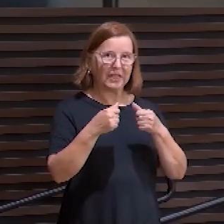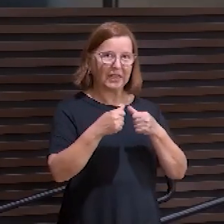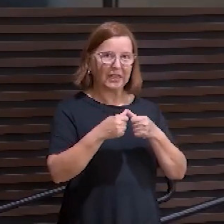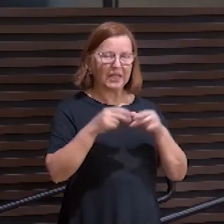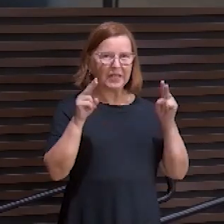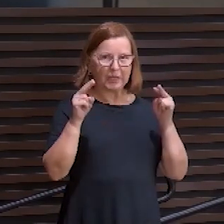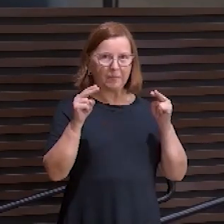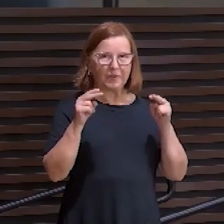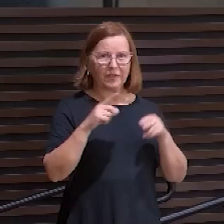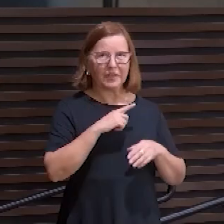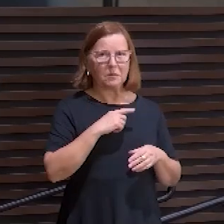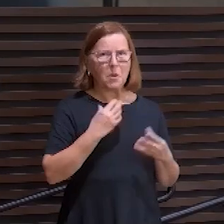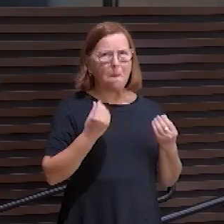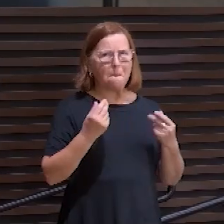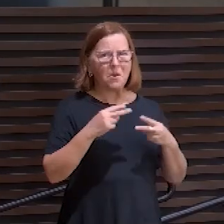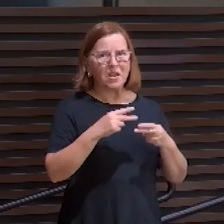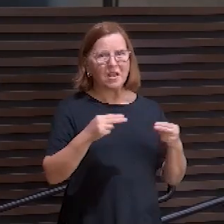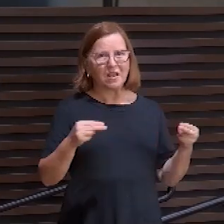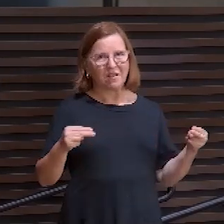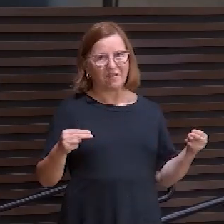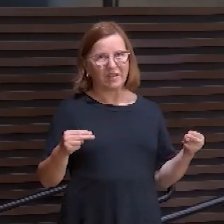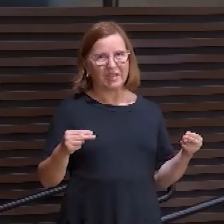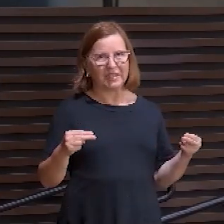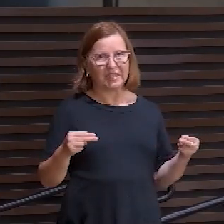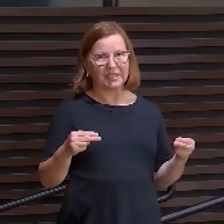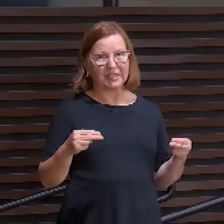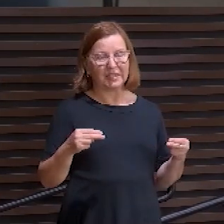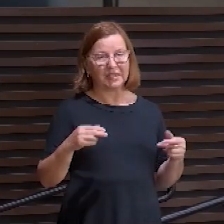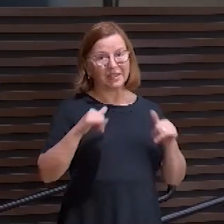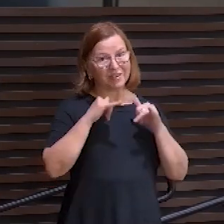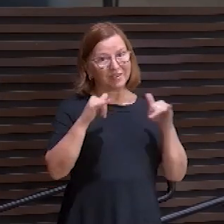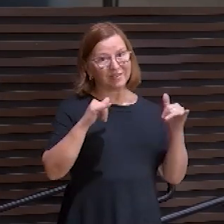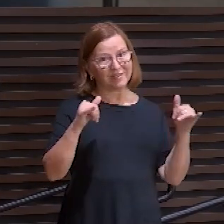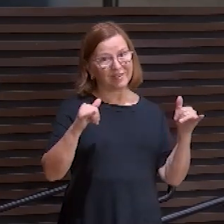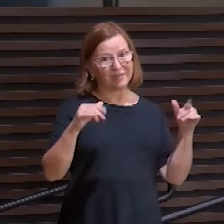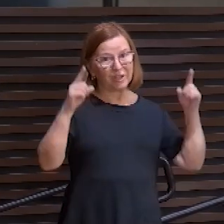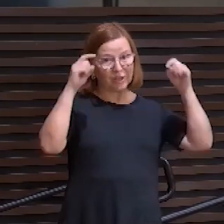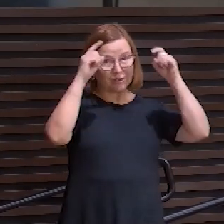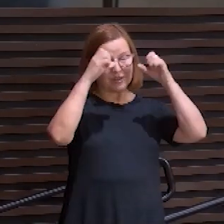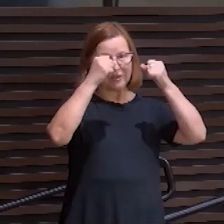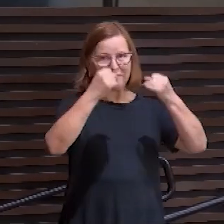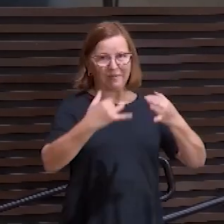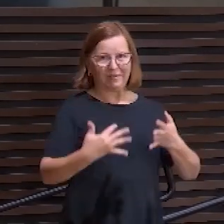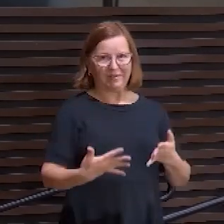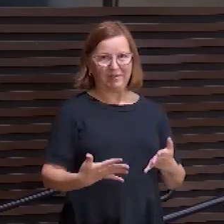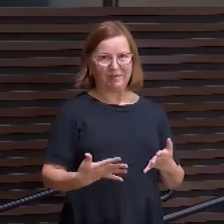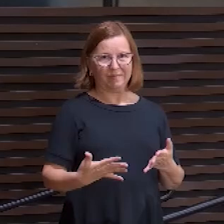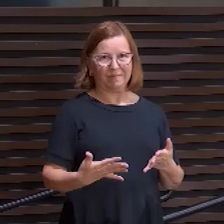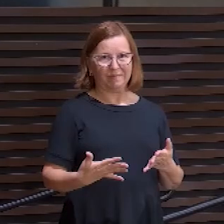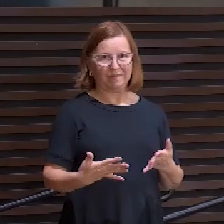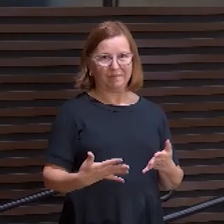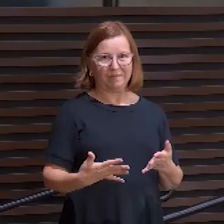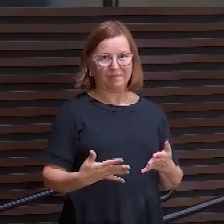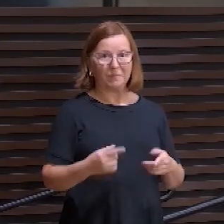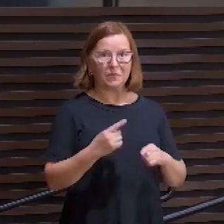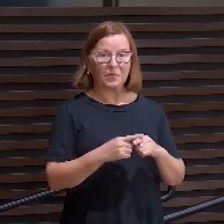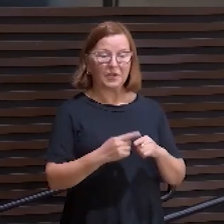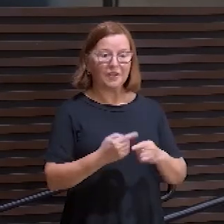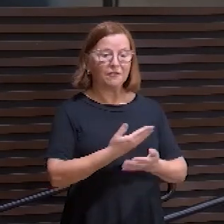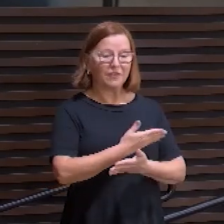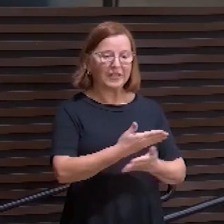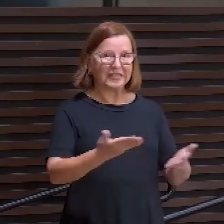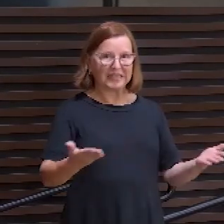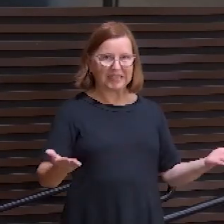temos muitas coisas que dizer e difíceis de explicar, porque